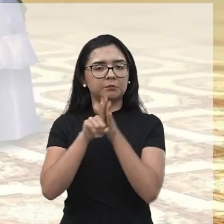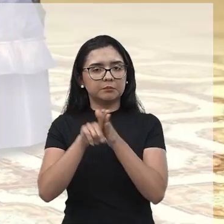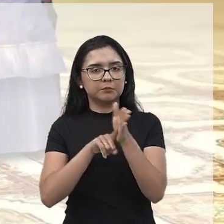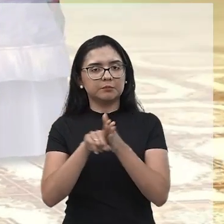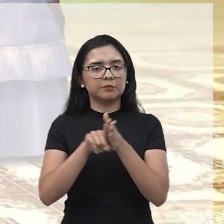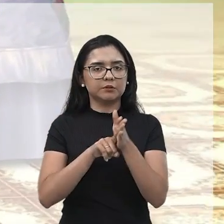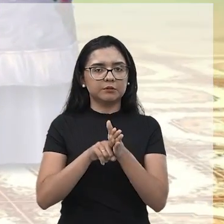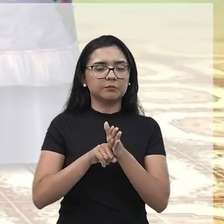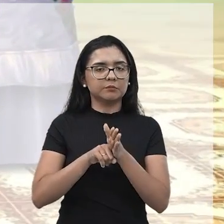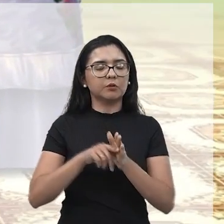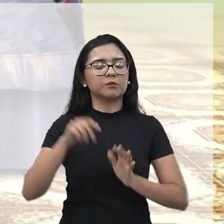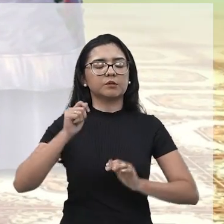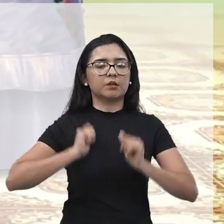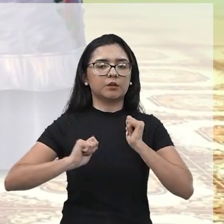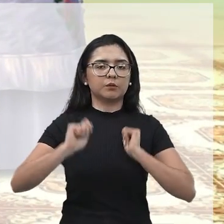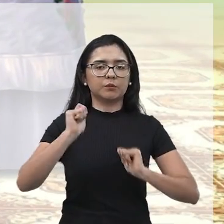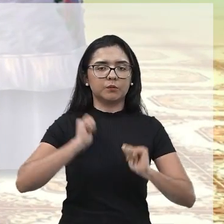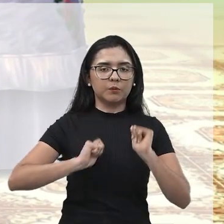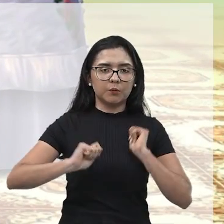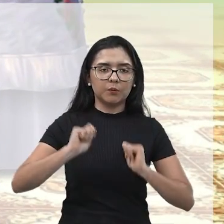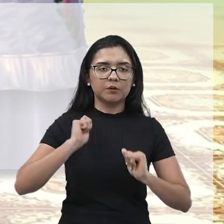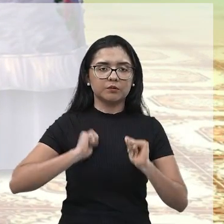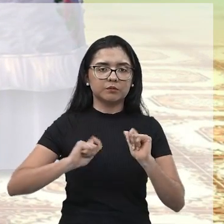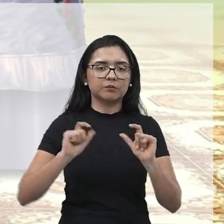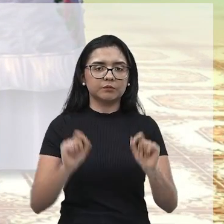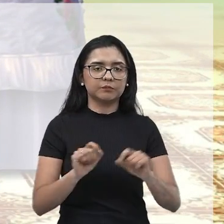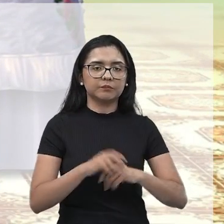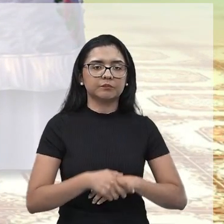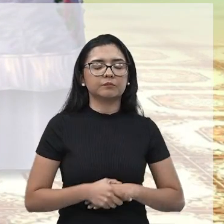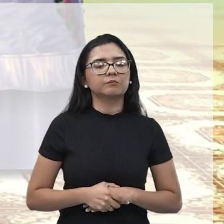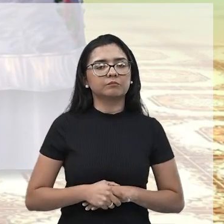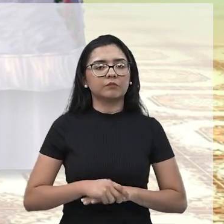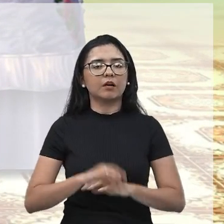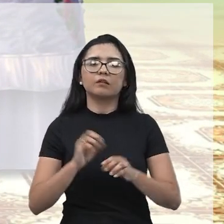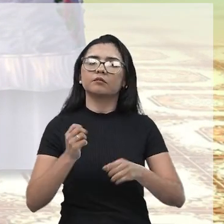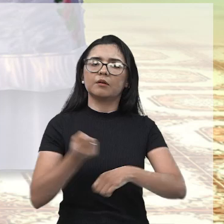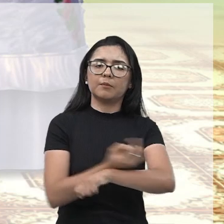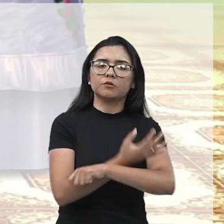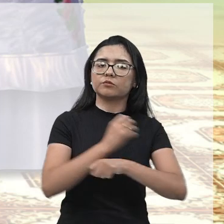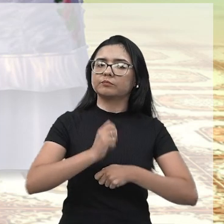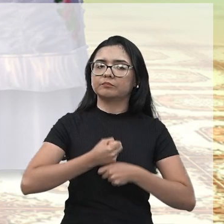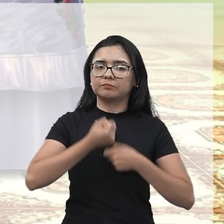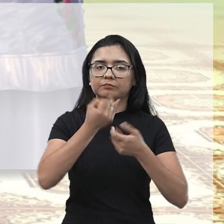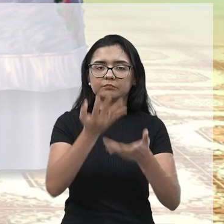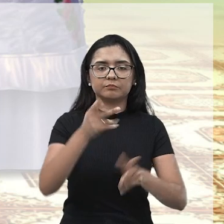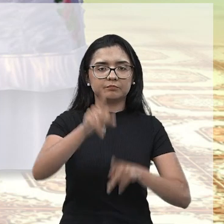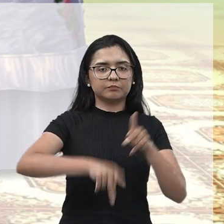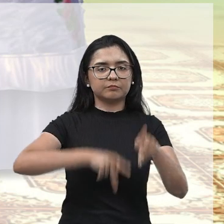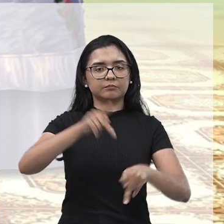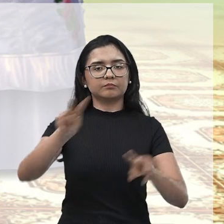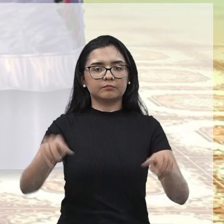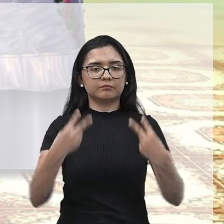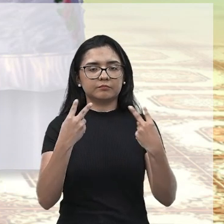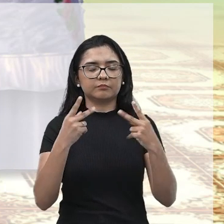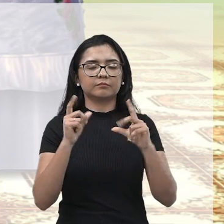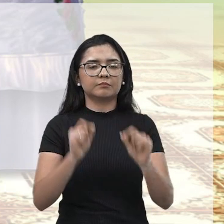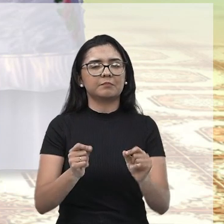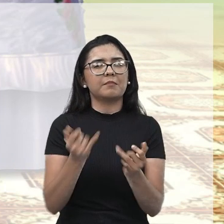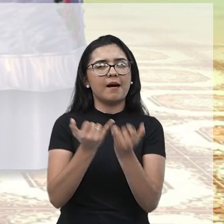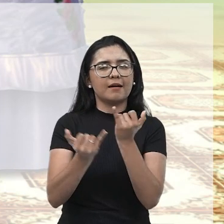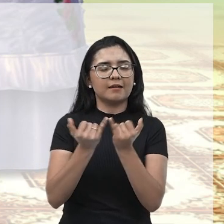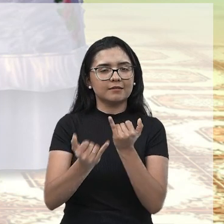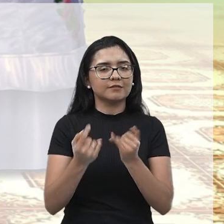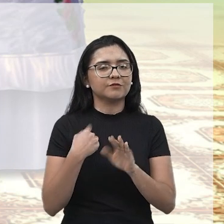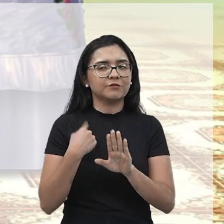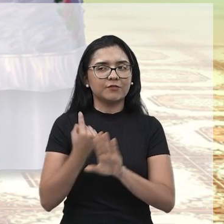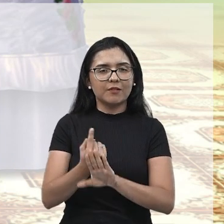os atores, eles passem essa emoção para o público, como eles estivessem lá mesmo no